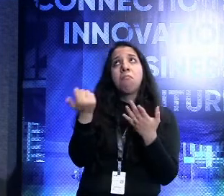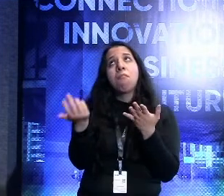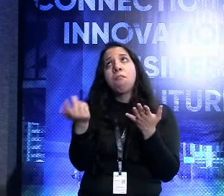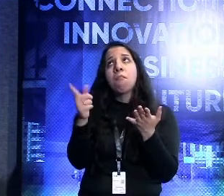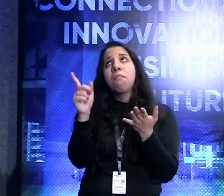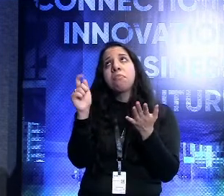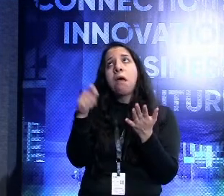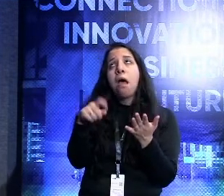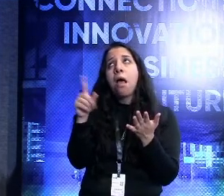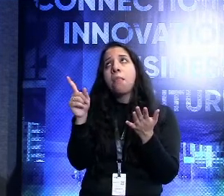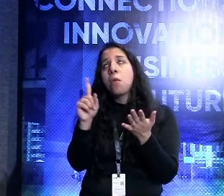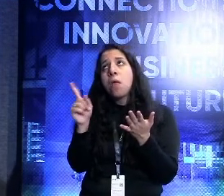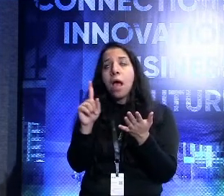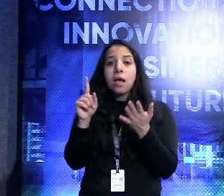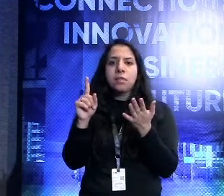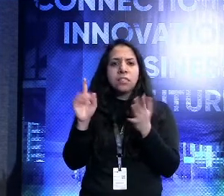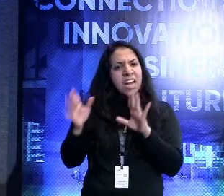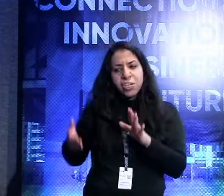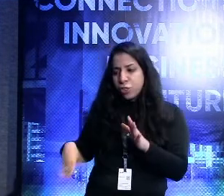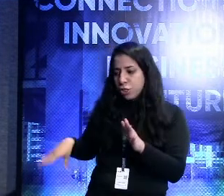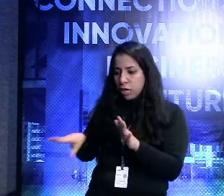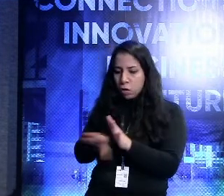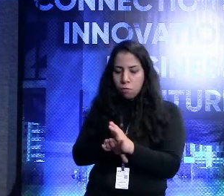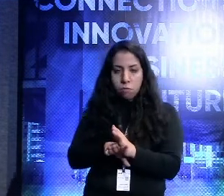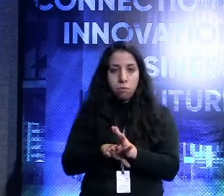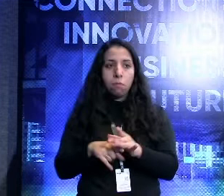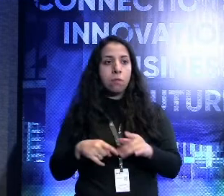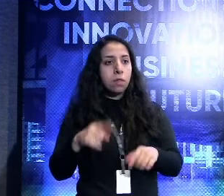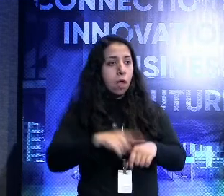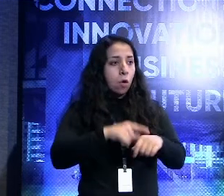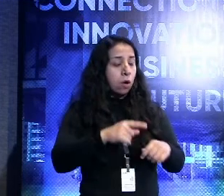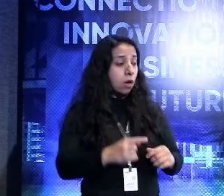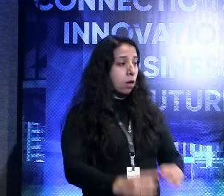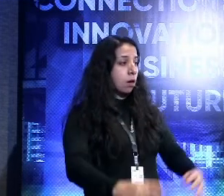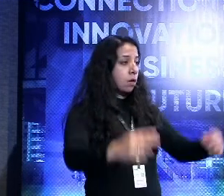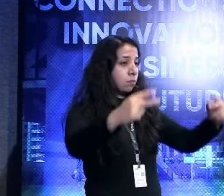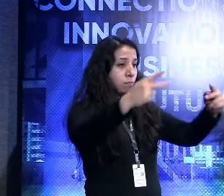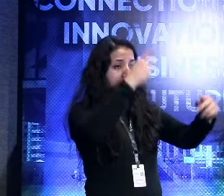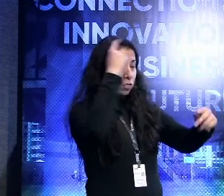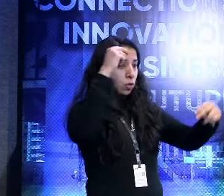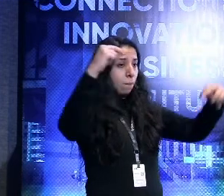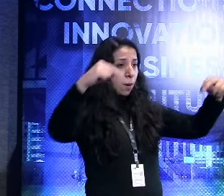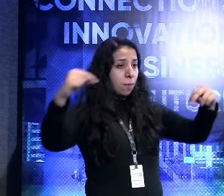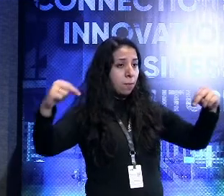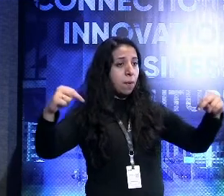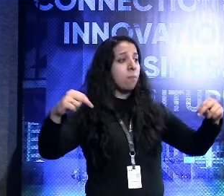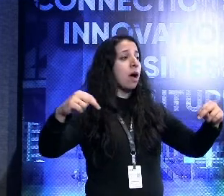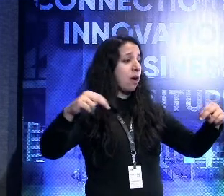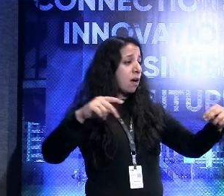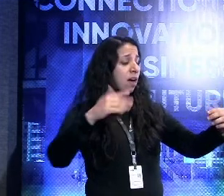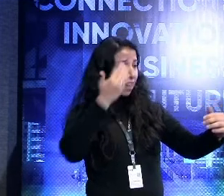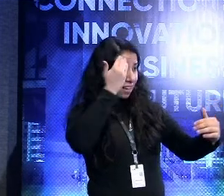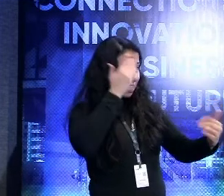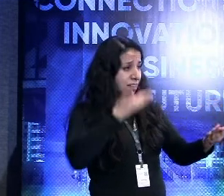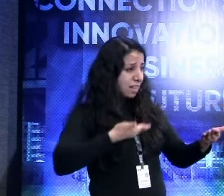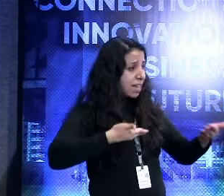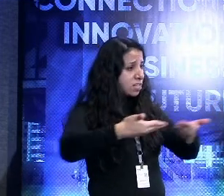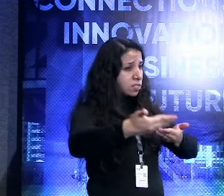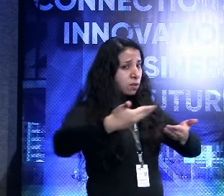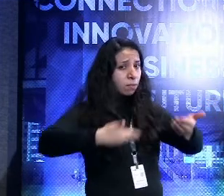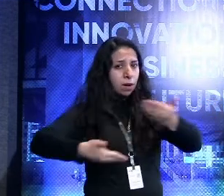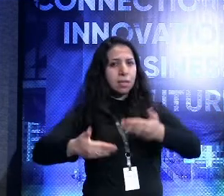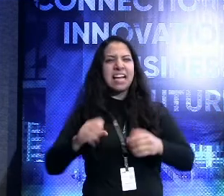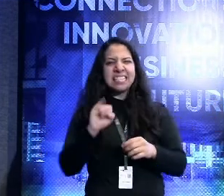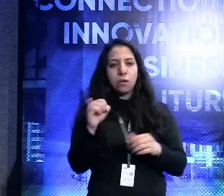de conhecimento com pessoas que vivem a realidade também. Isso faz muito sentido. Quando a gente se prende numa caixinha, a gente não